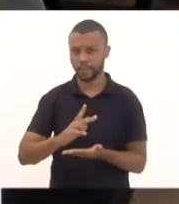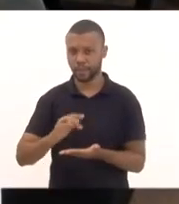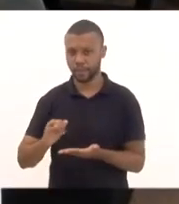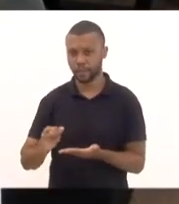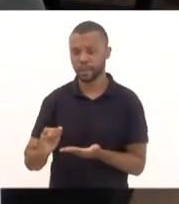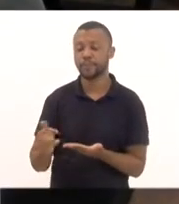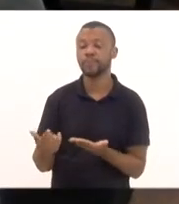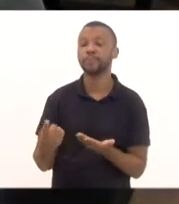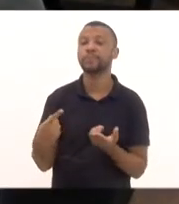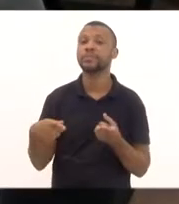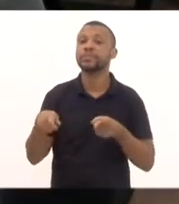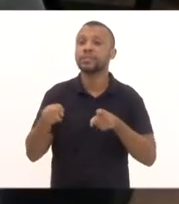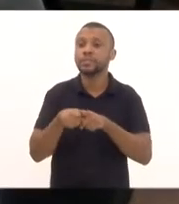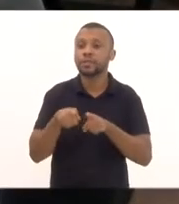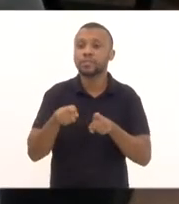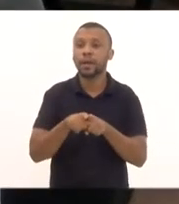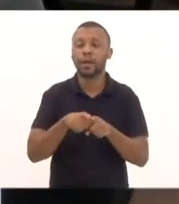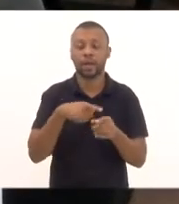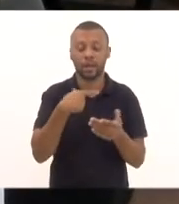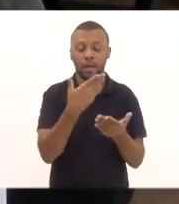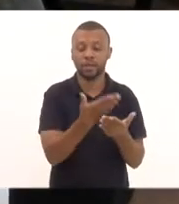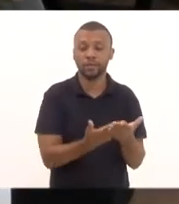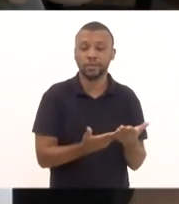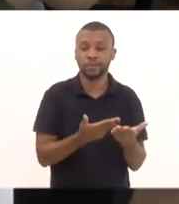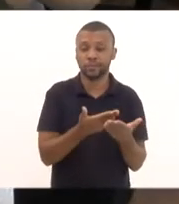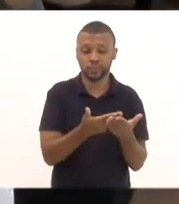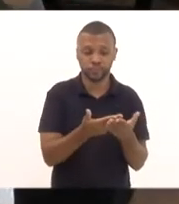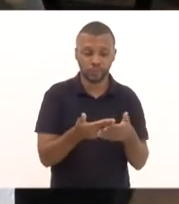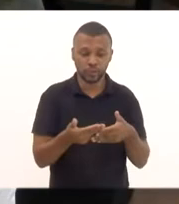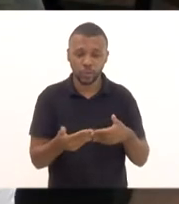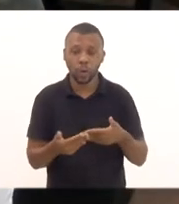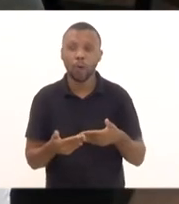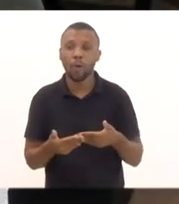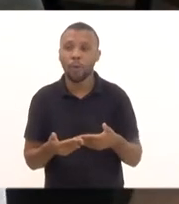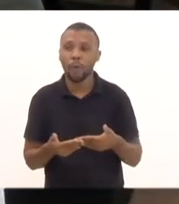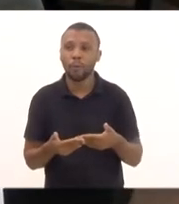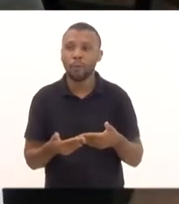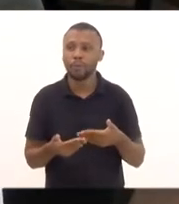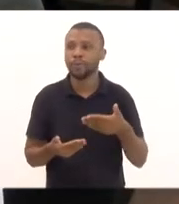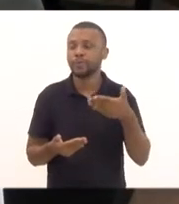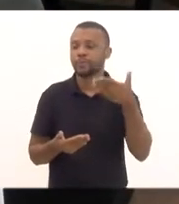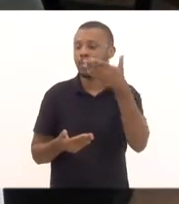colocar entregar uma outra para o